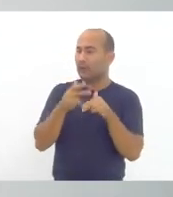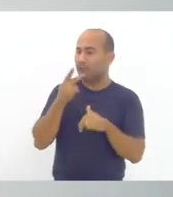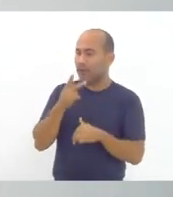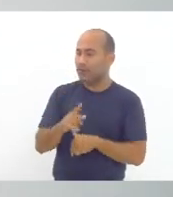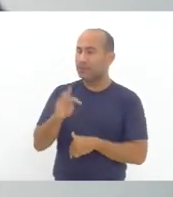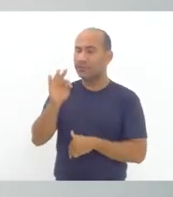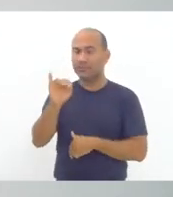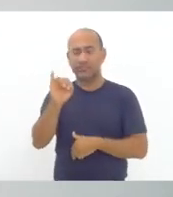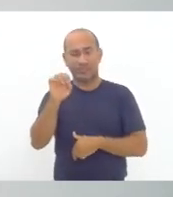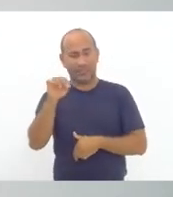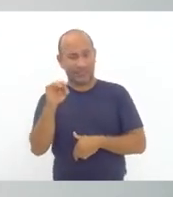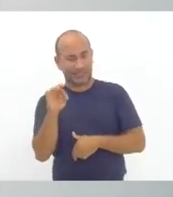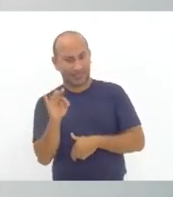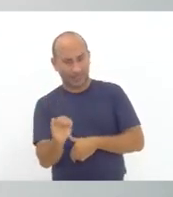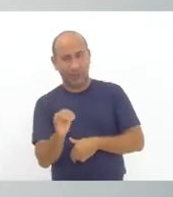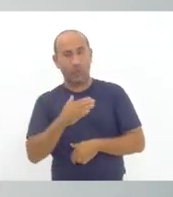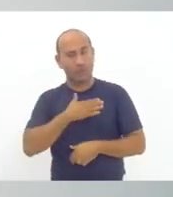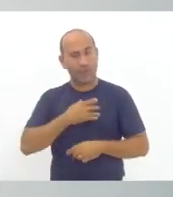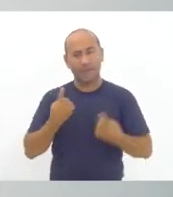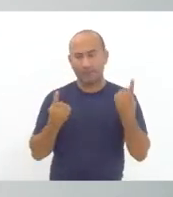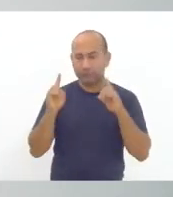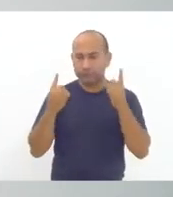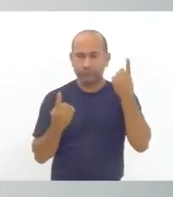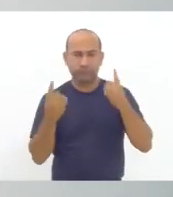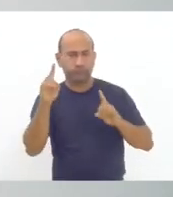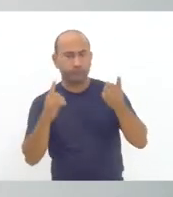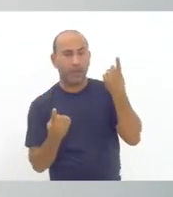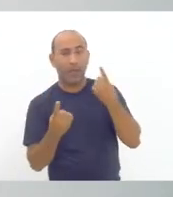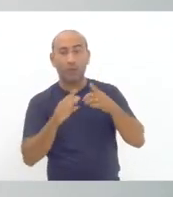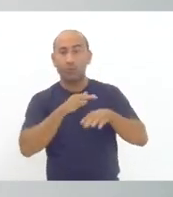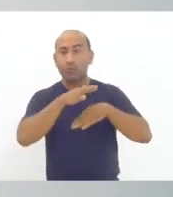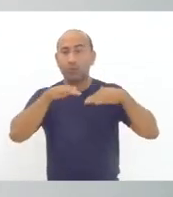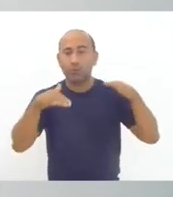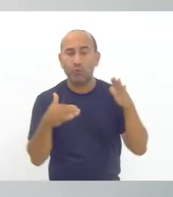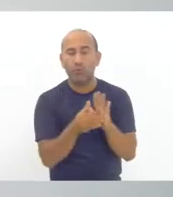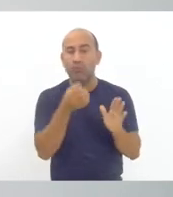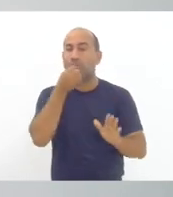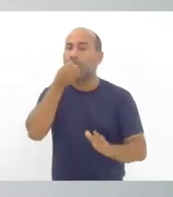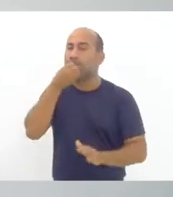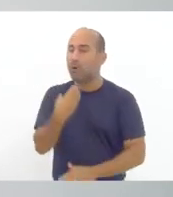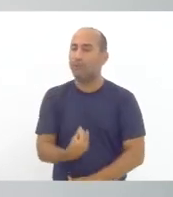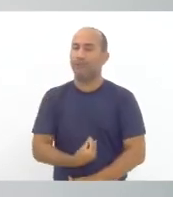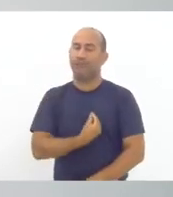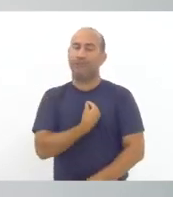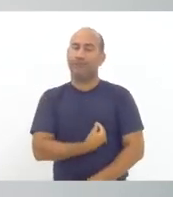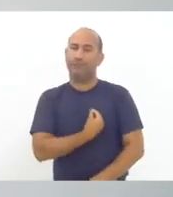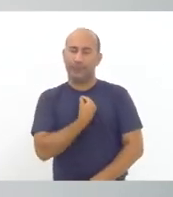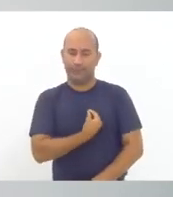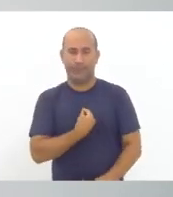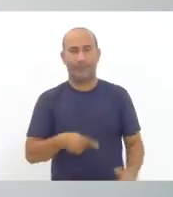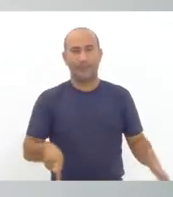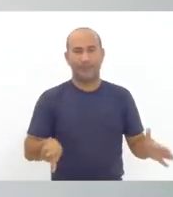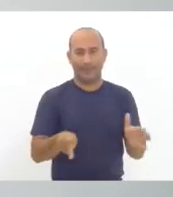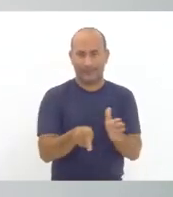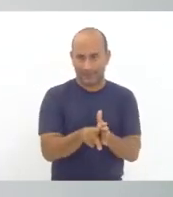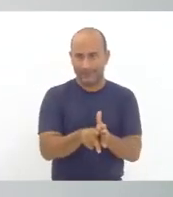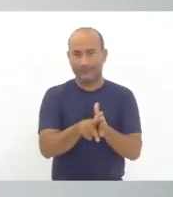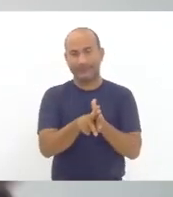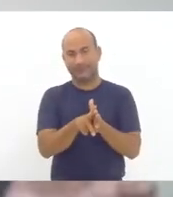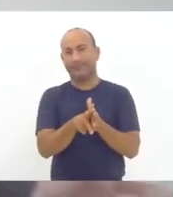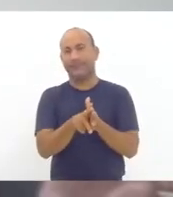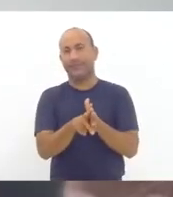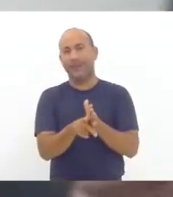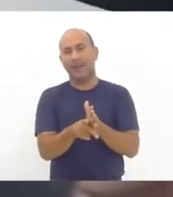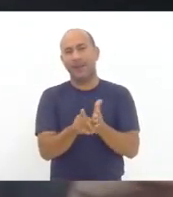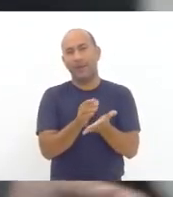Que adorava Carnaval Futebol tudo que é bem de vida que é Patrimônio que é bem de raiz